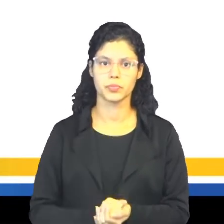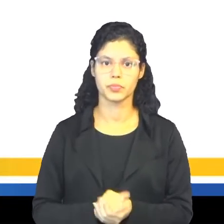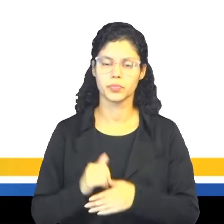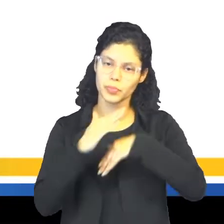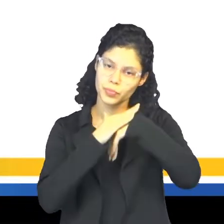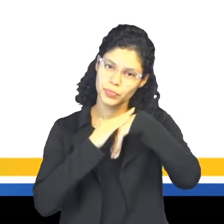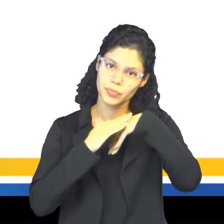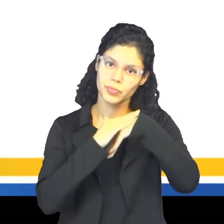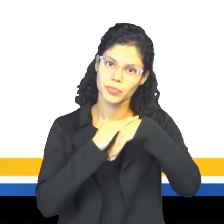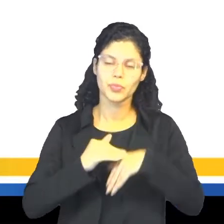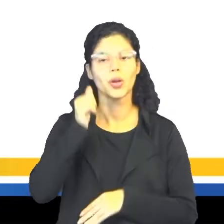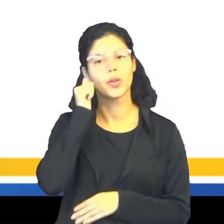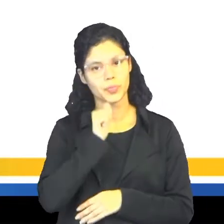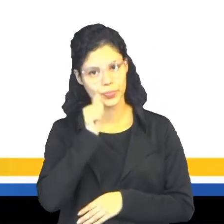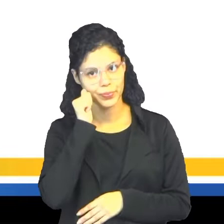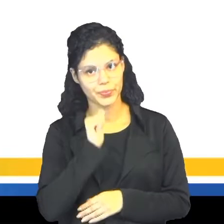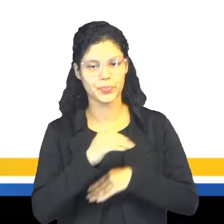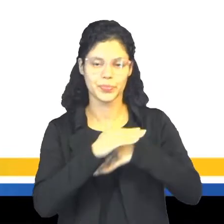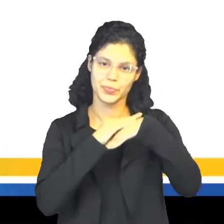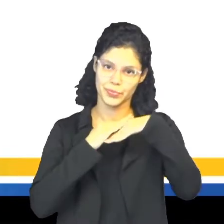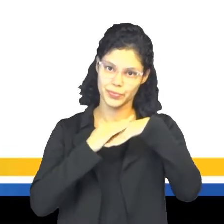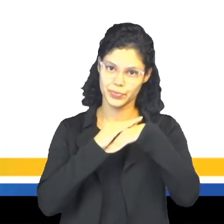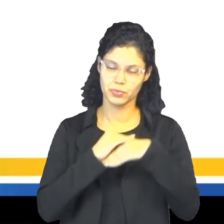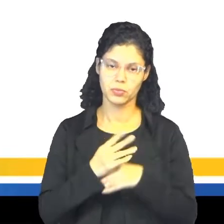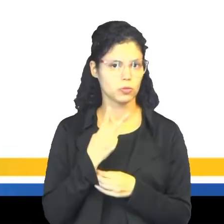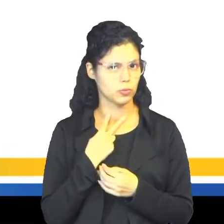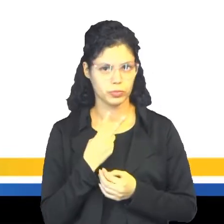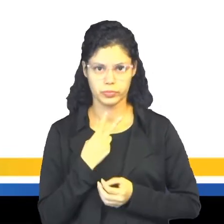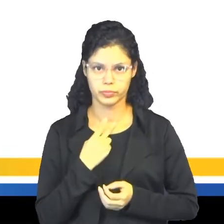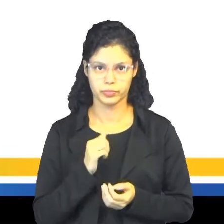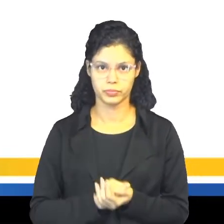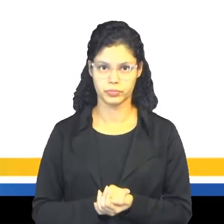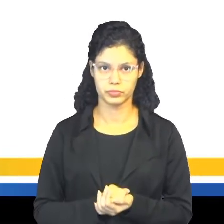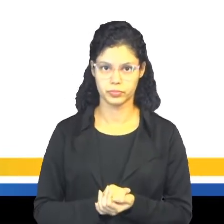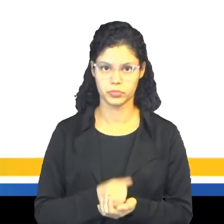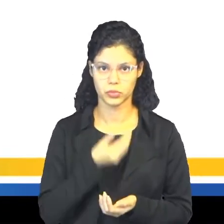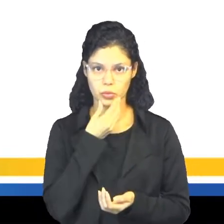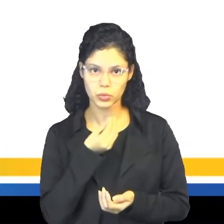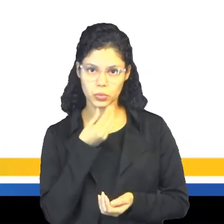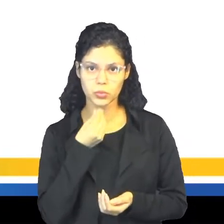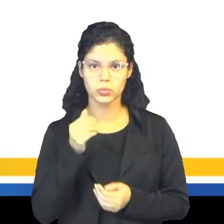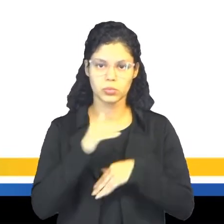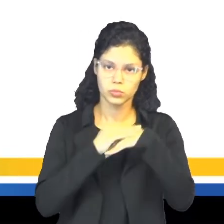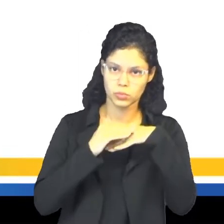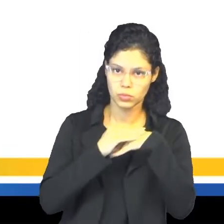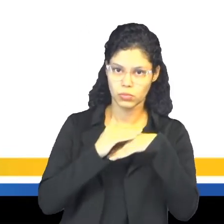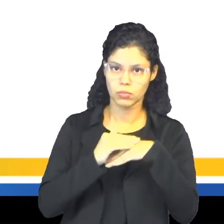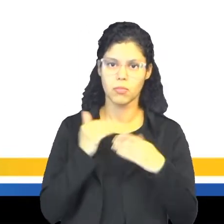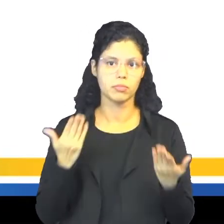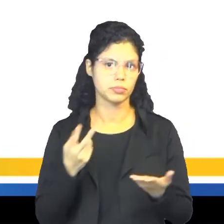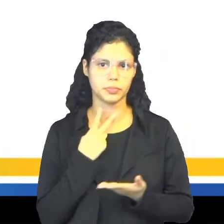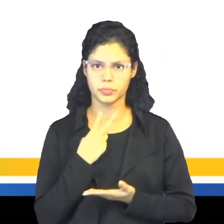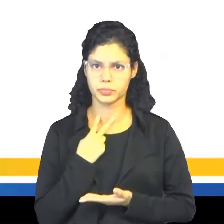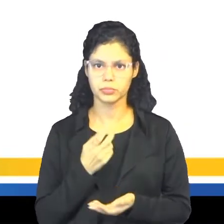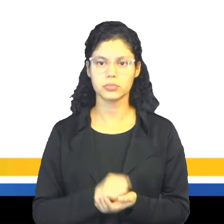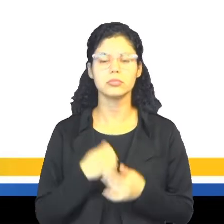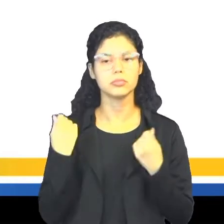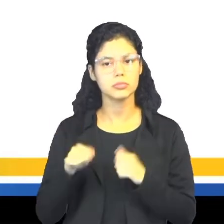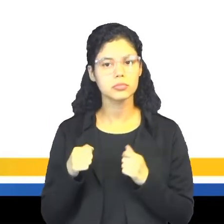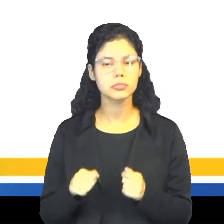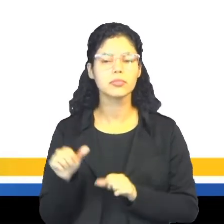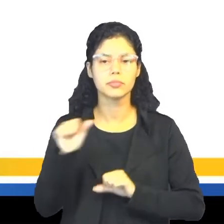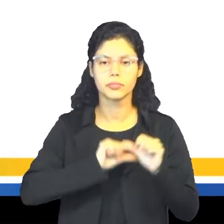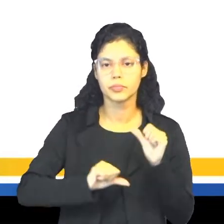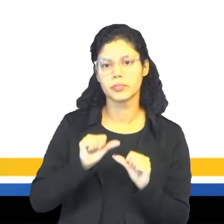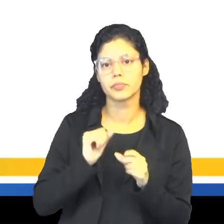carinhoso mulher carinhosa eu não posso falar homem carinhosa mulher carinhoso tá então ele tem